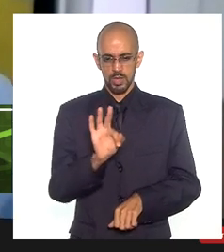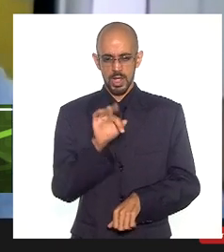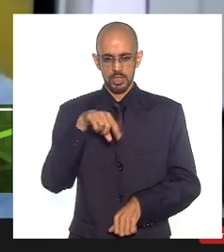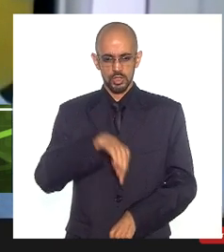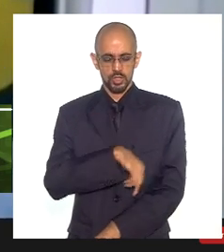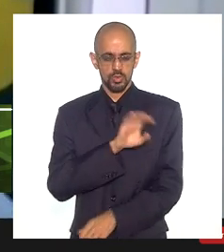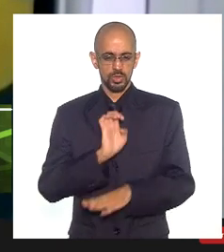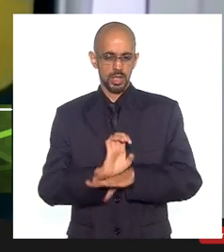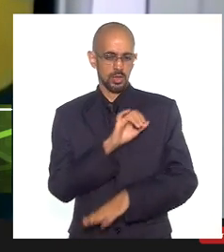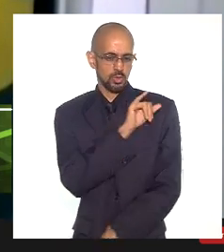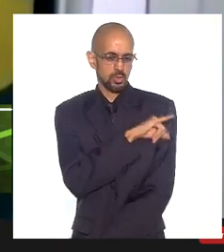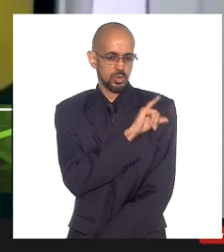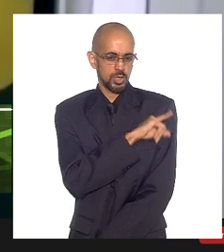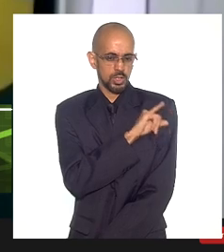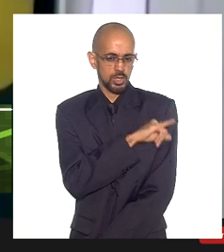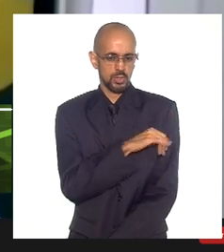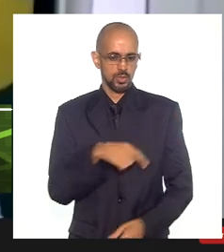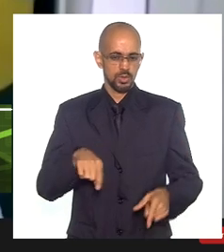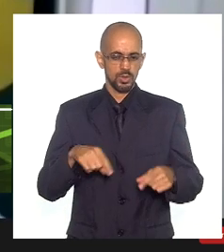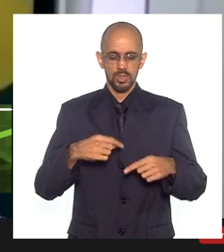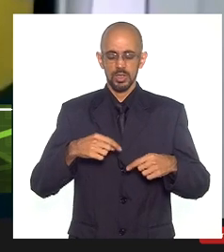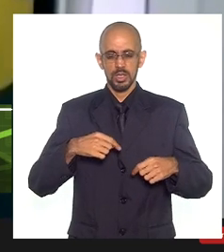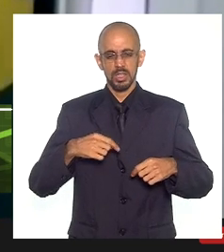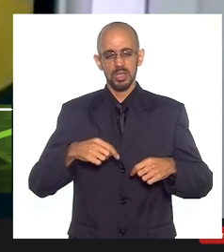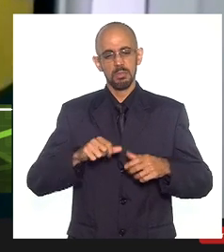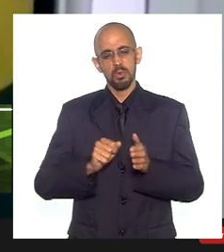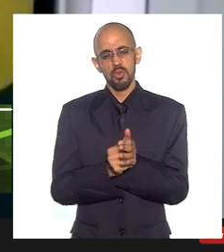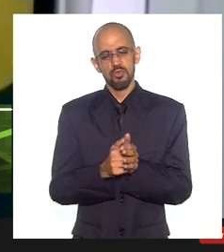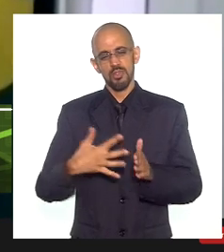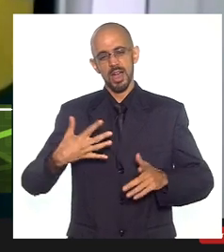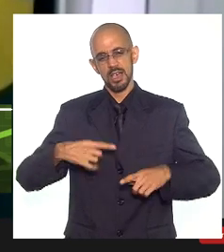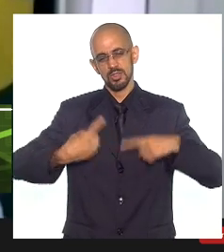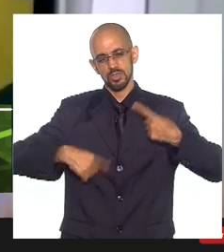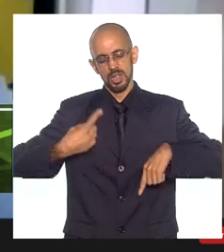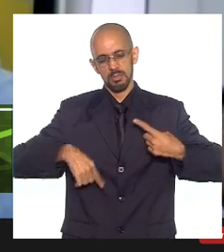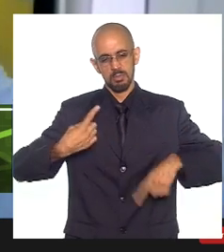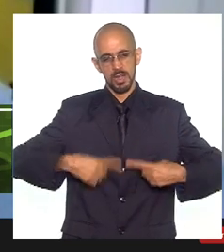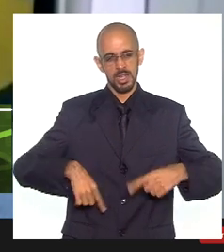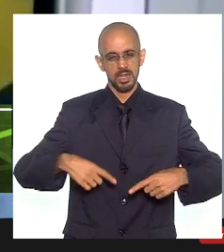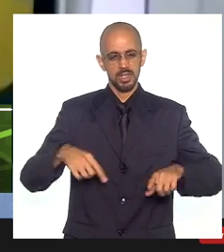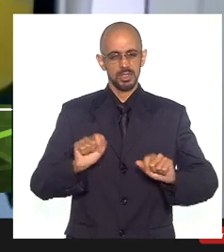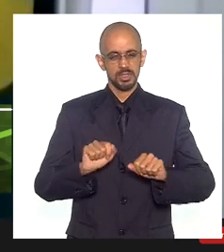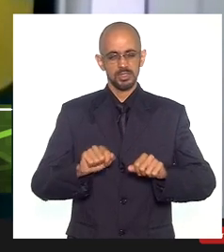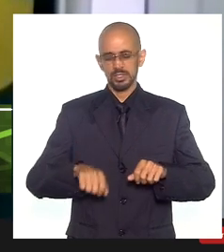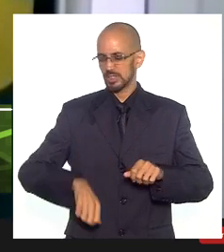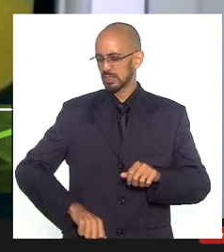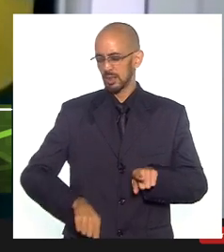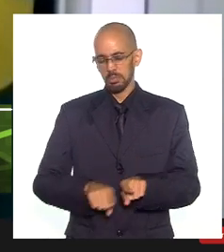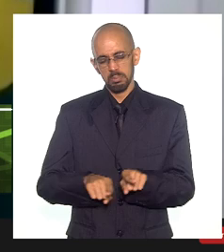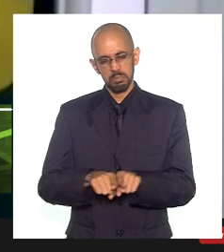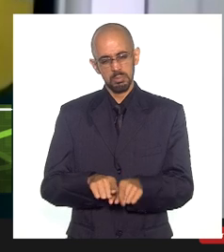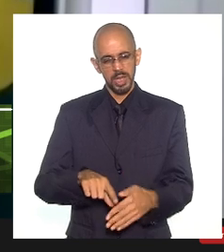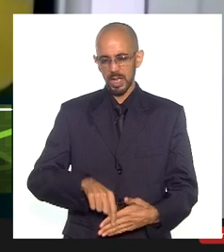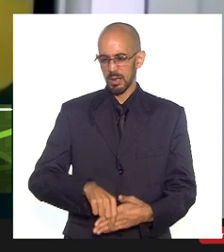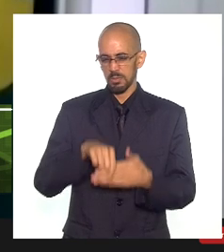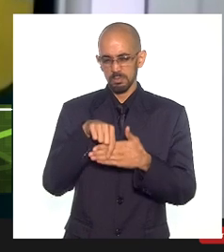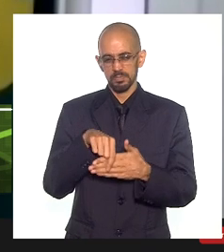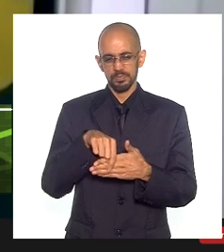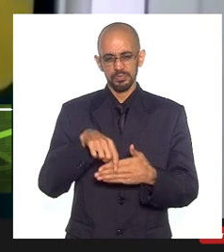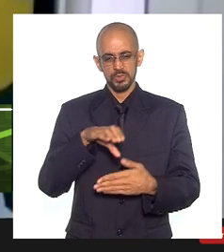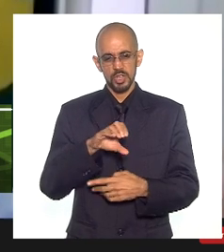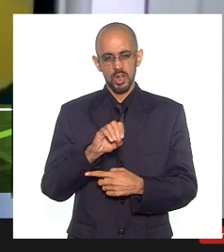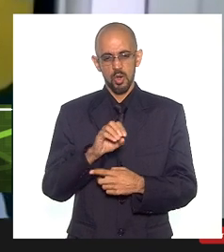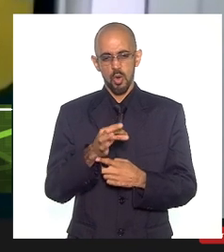o debate sobre extensão universitária para todo o ensino superior no Rio de Janeiro, o pioneirismo da UERJ nas cotas para